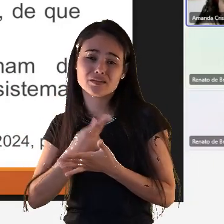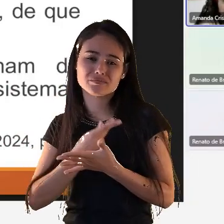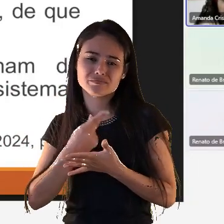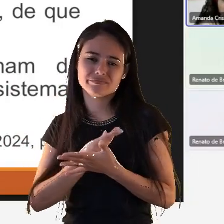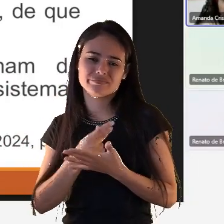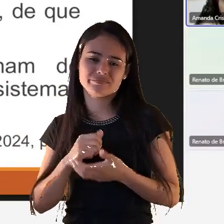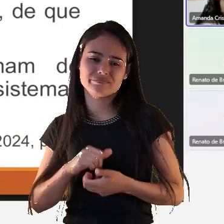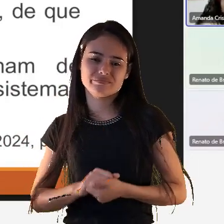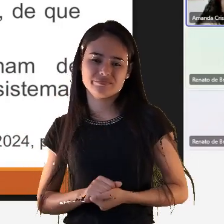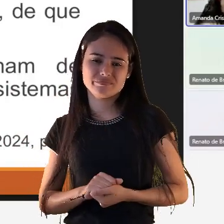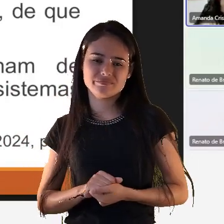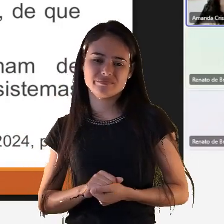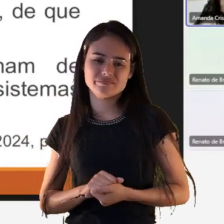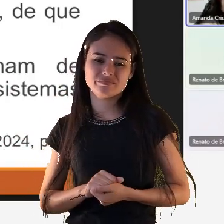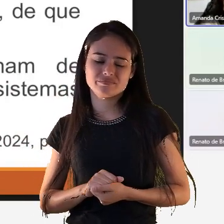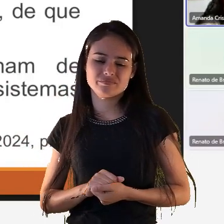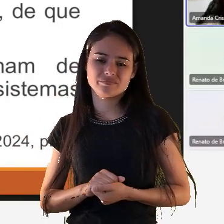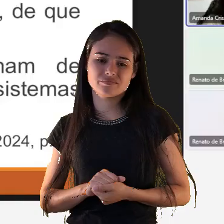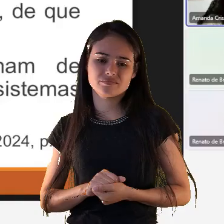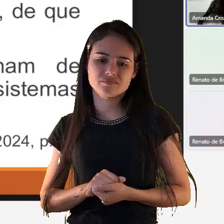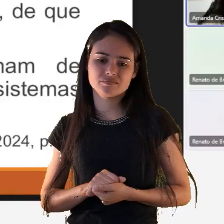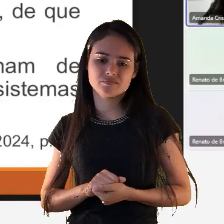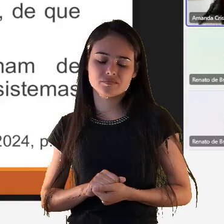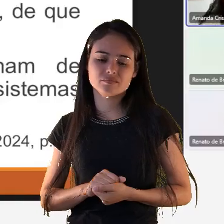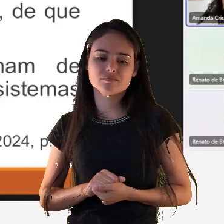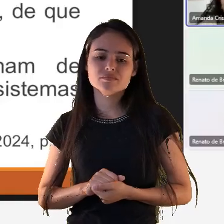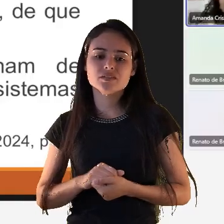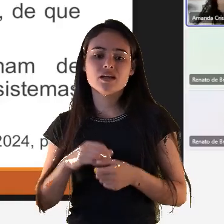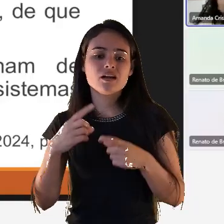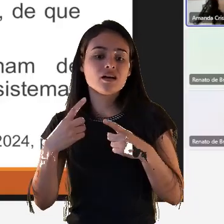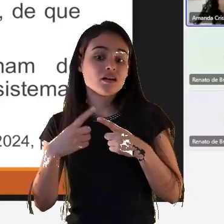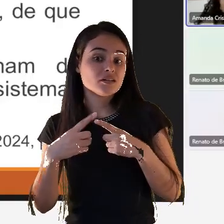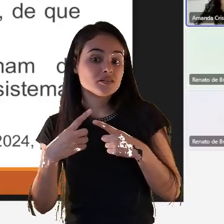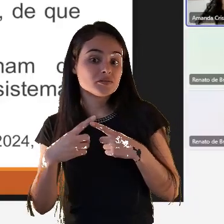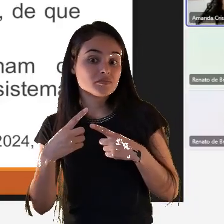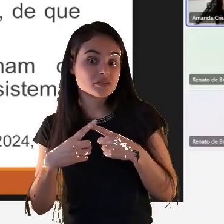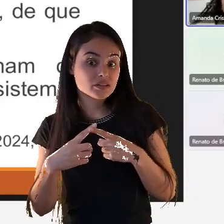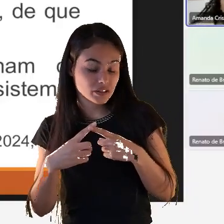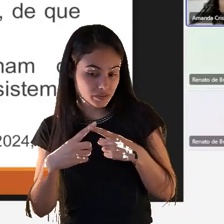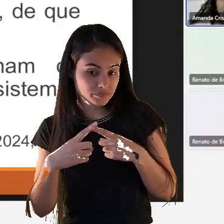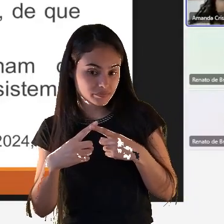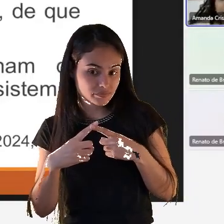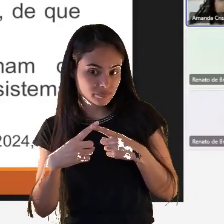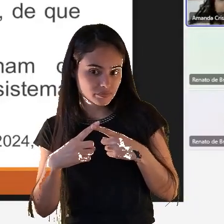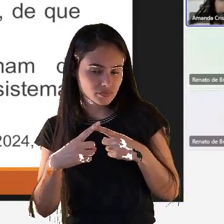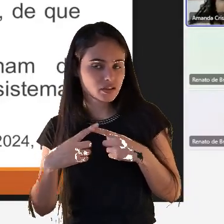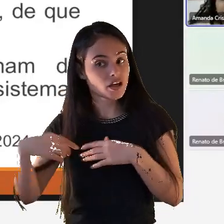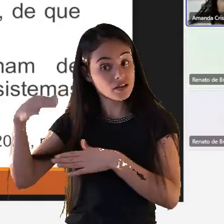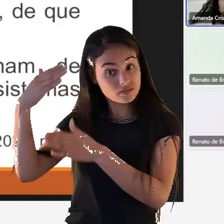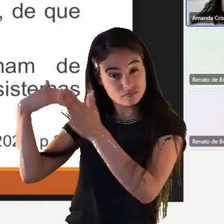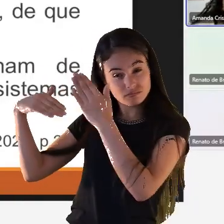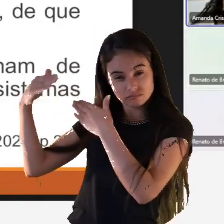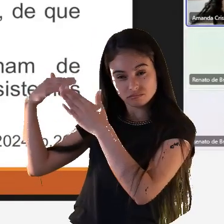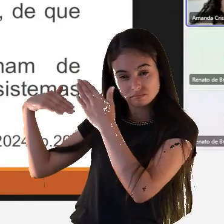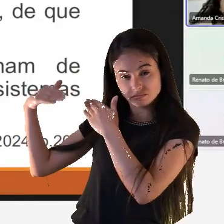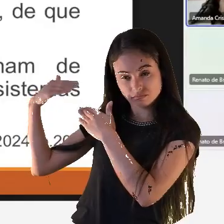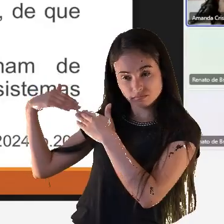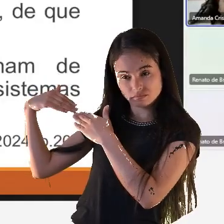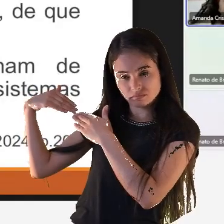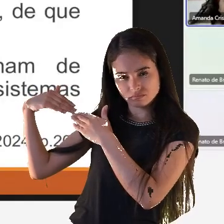de transição do trabalho escravizado para o trabalho